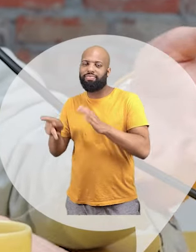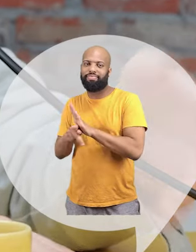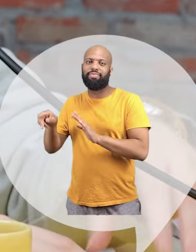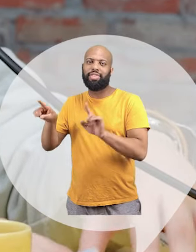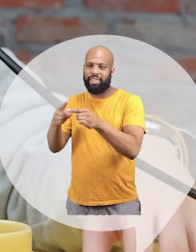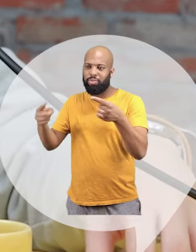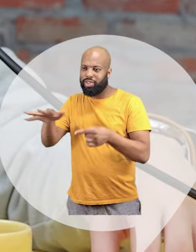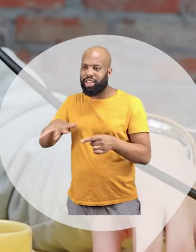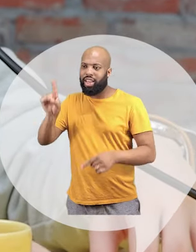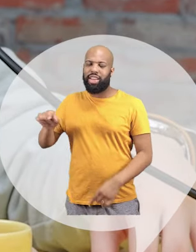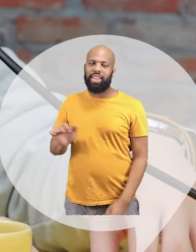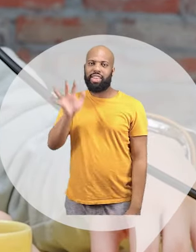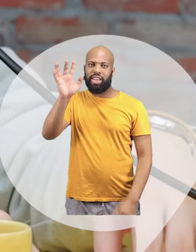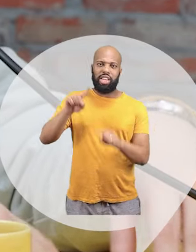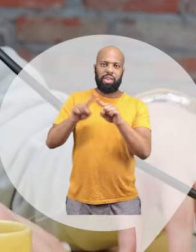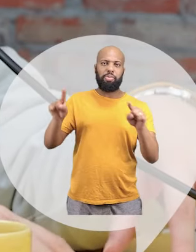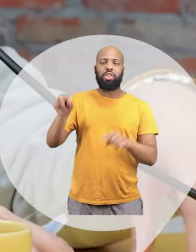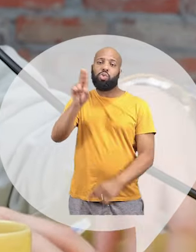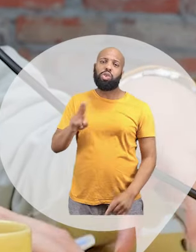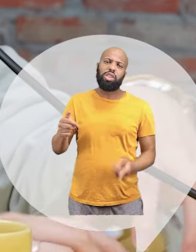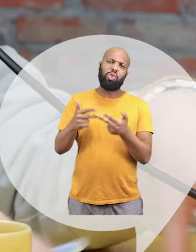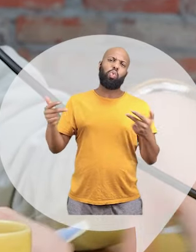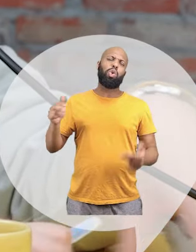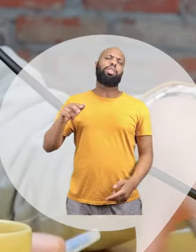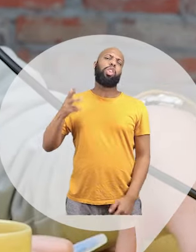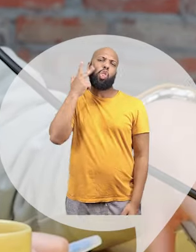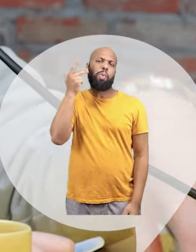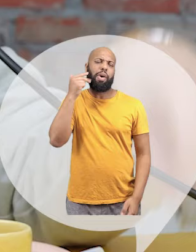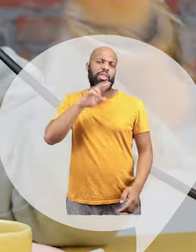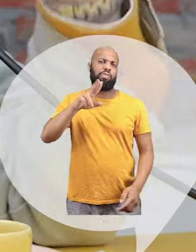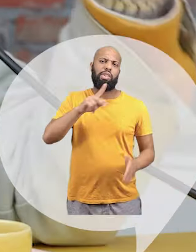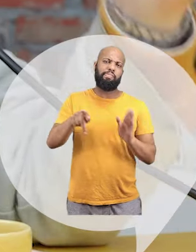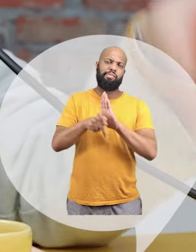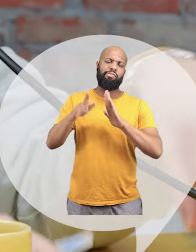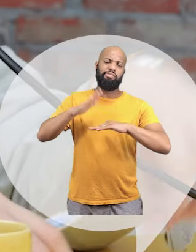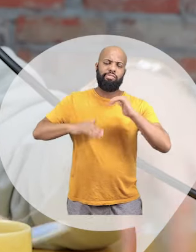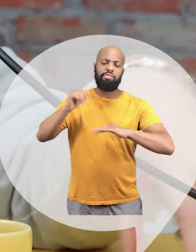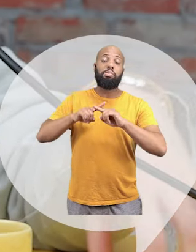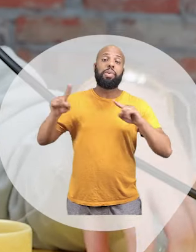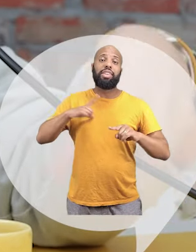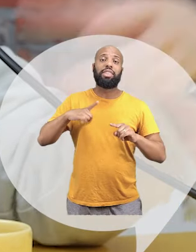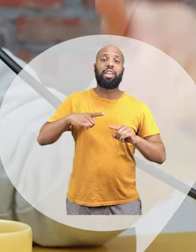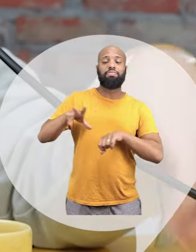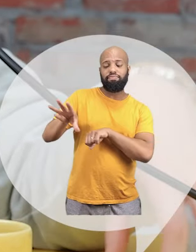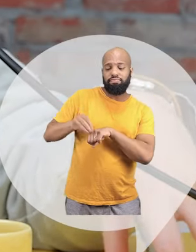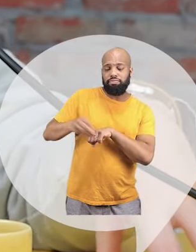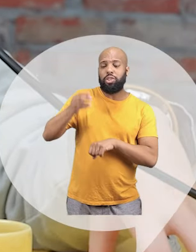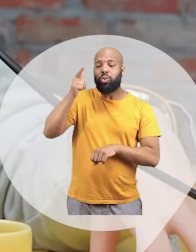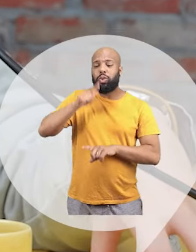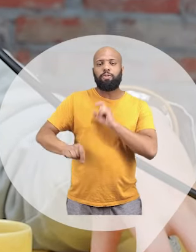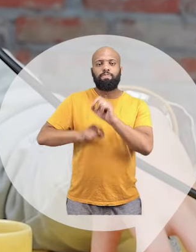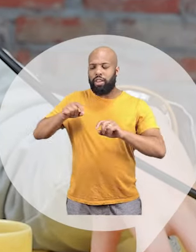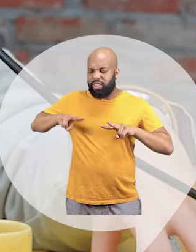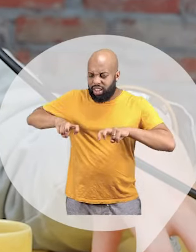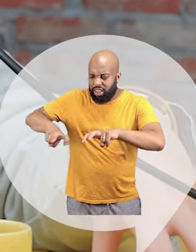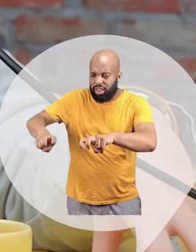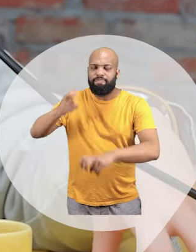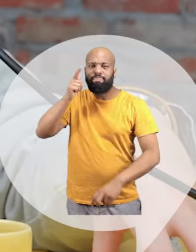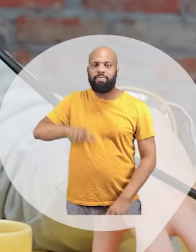geralmente é caro mas usando equipamentos normais não de estúdio profissional mas com o conhecimento fazer